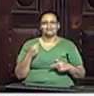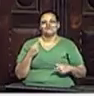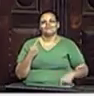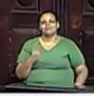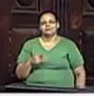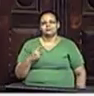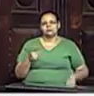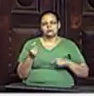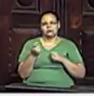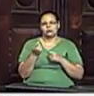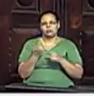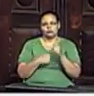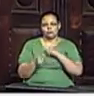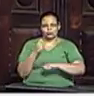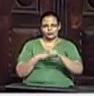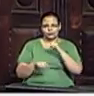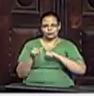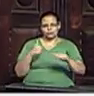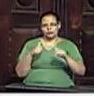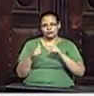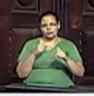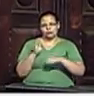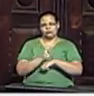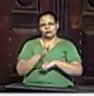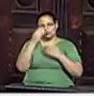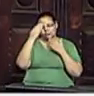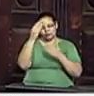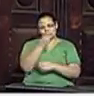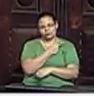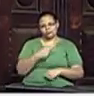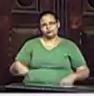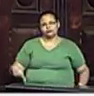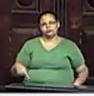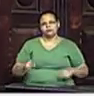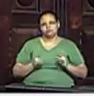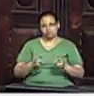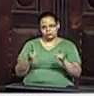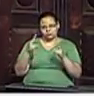alicerces da economia e do emprego no nosso Estado. Muito obrigado, senhora presidente, e vamos seguir com os debates.